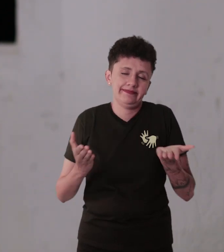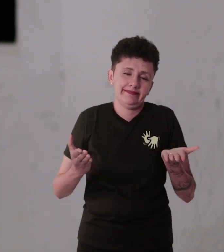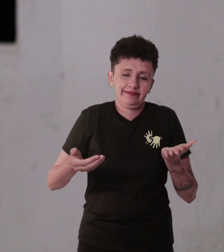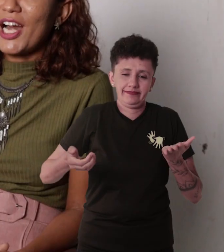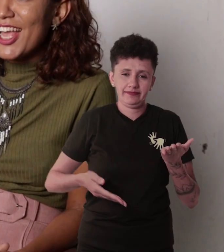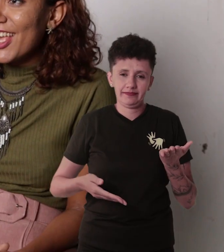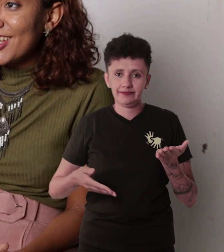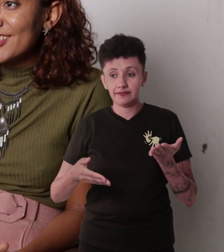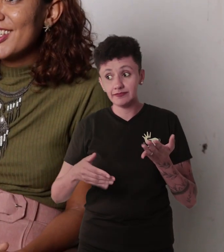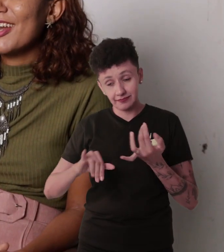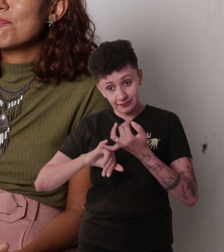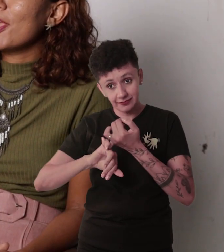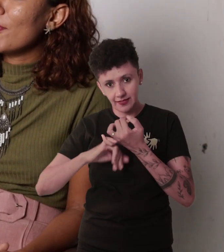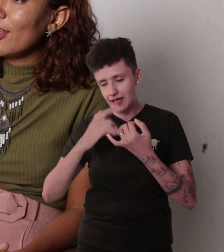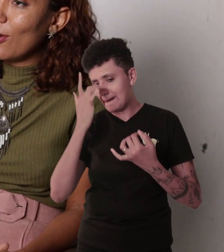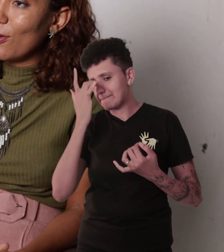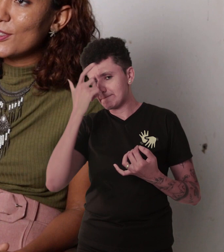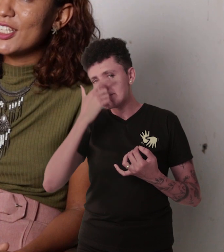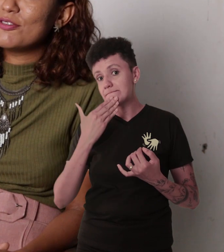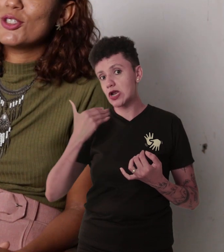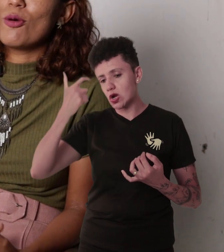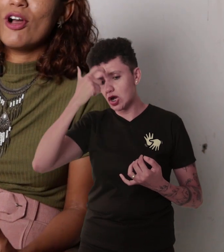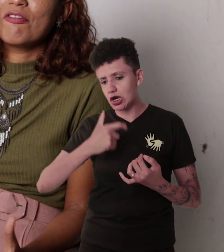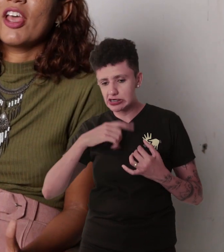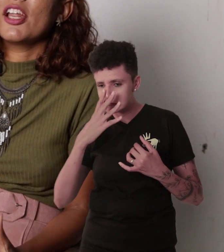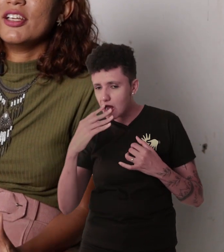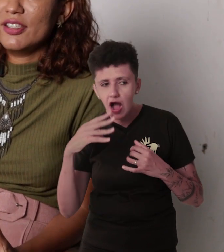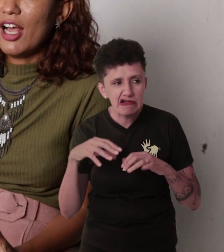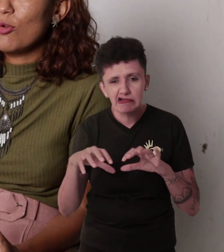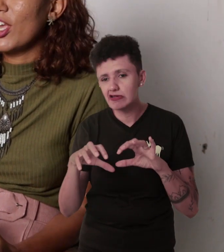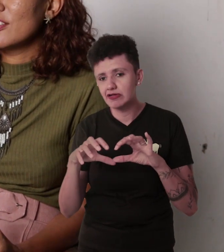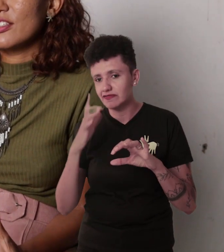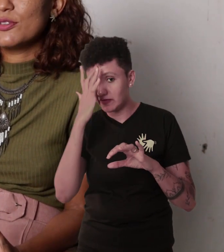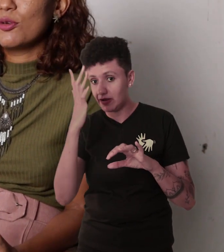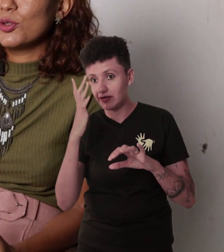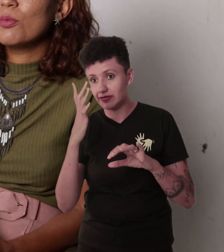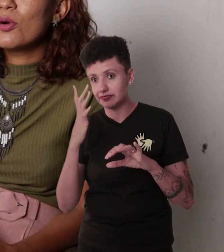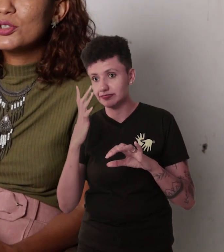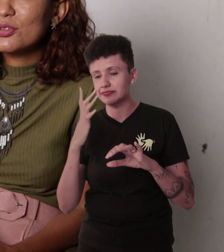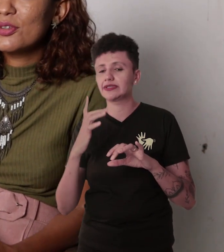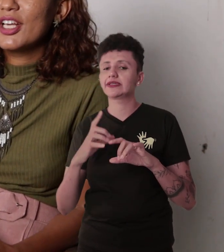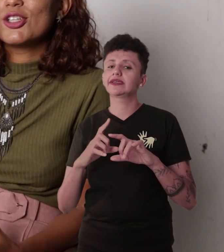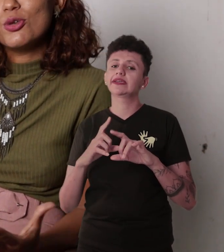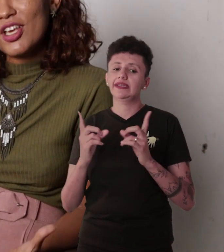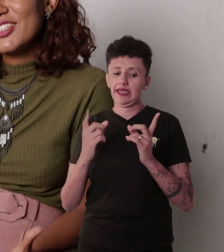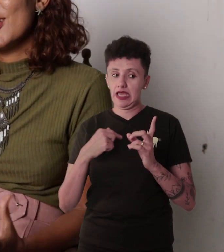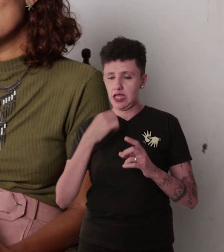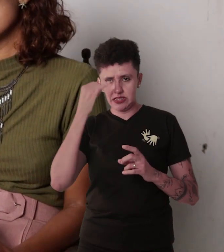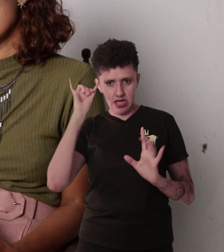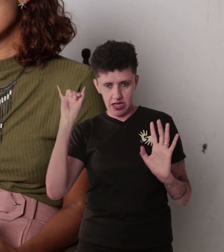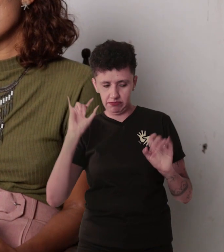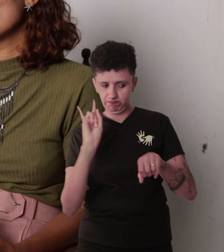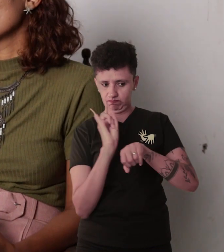deles. Para eles, era bem melhor ser visto como uma fera, alguém que se transformou num monstro, do que